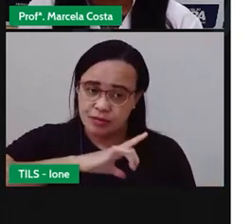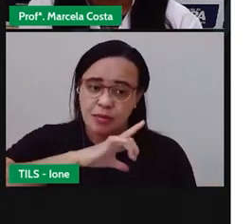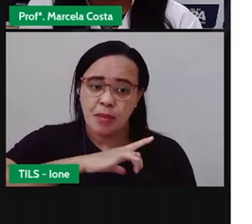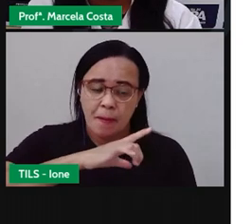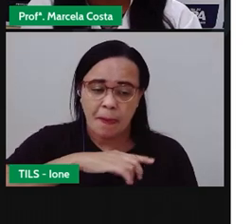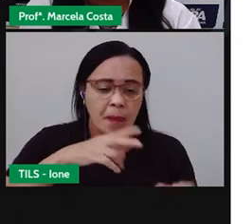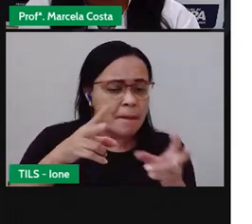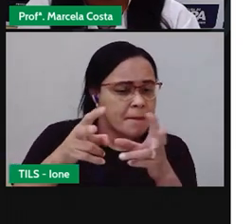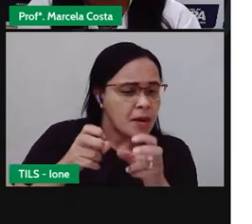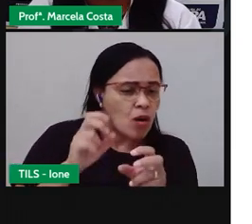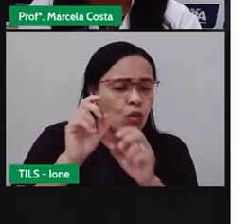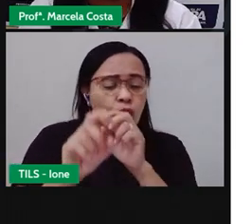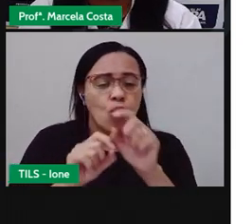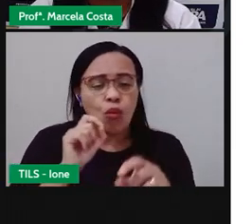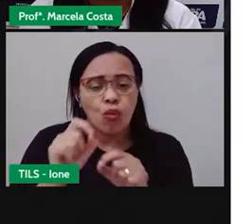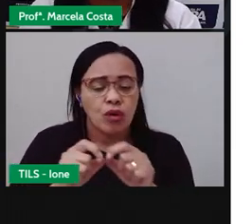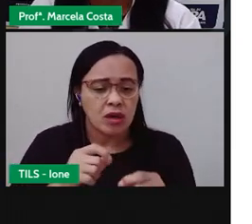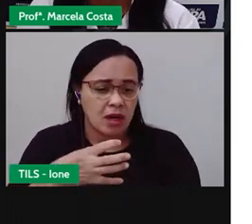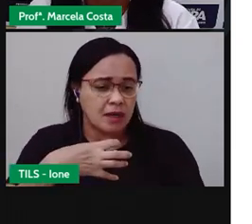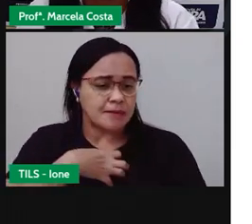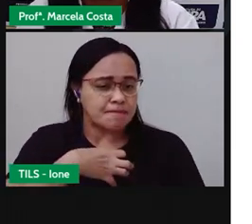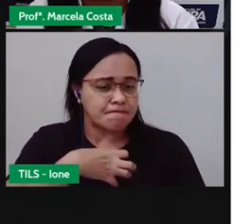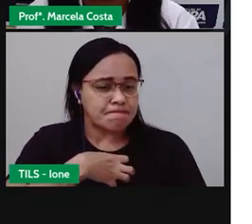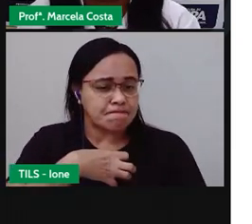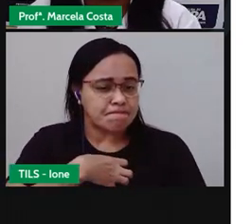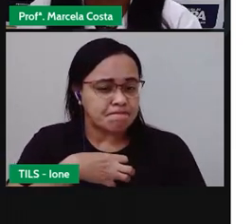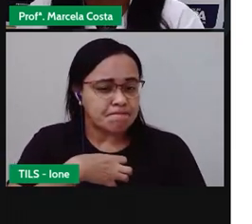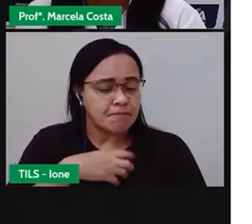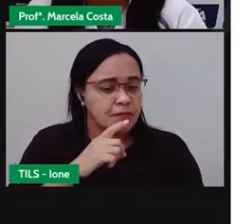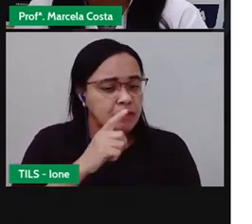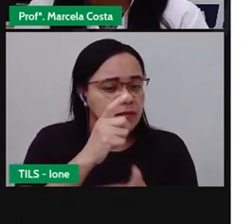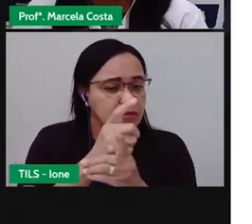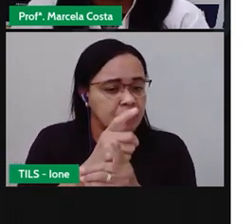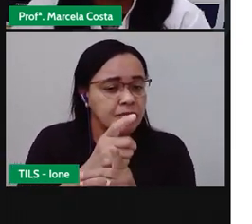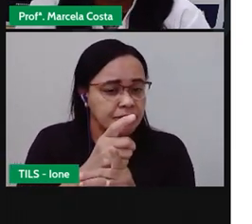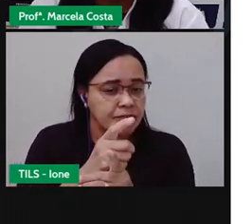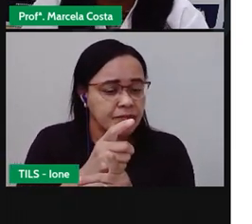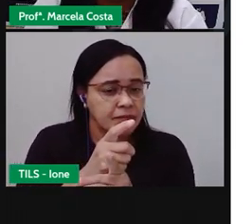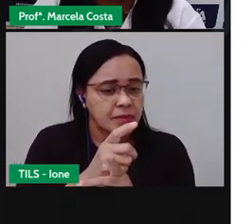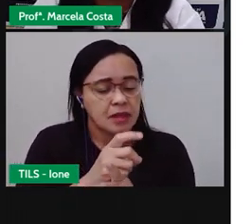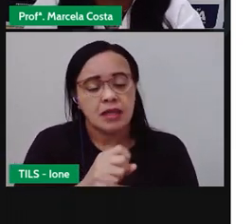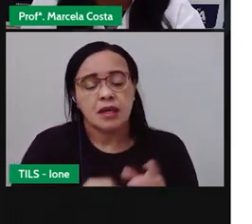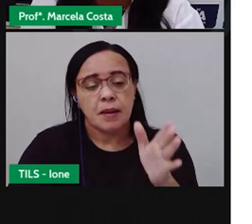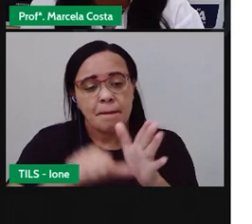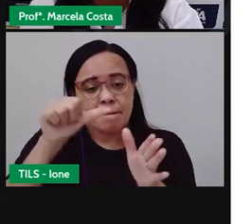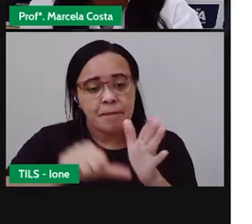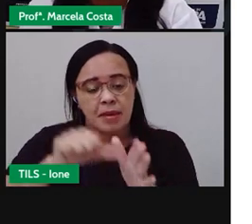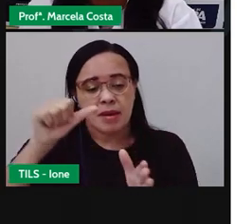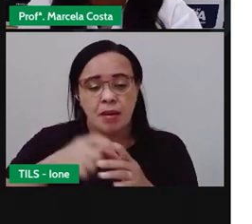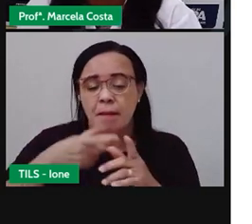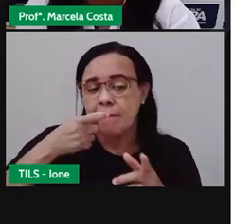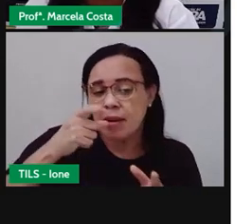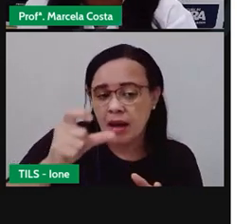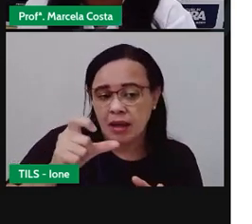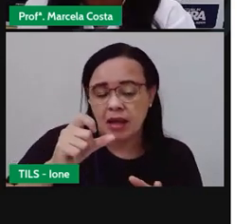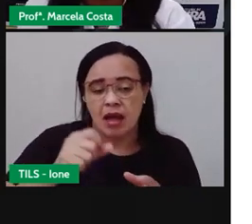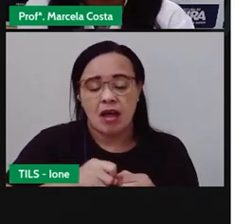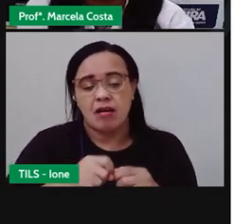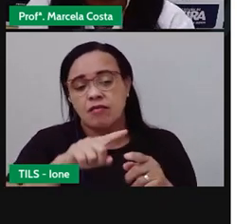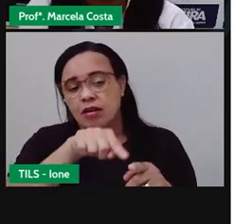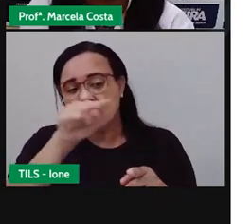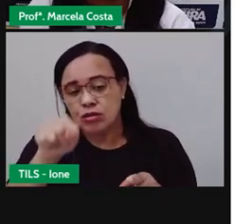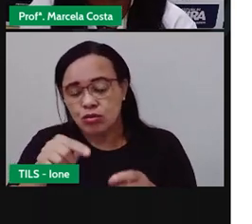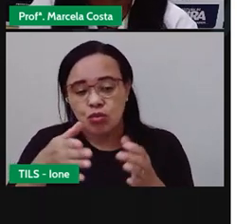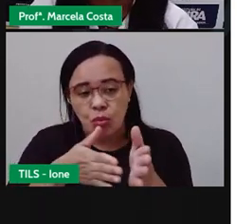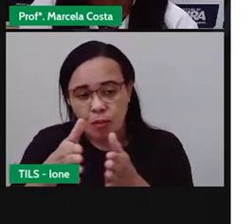e percebe que essa esse som ele pode ser encontrado no início da palavra no meio e também